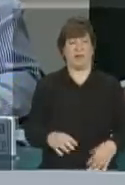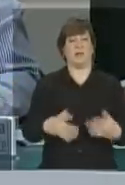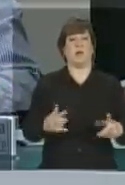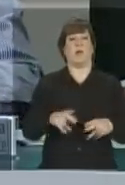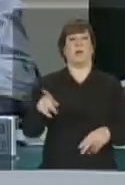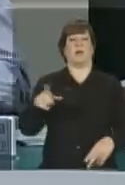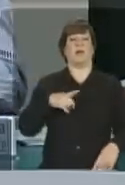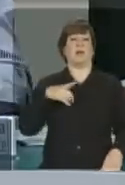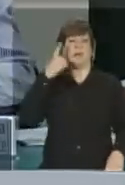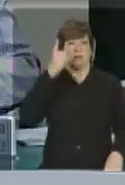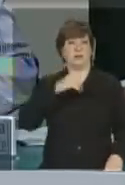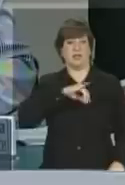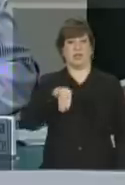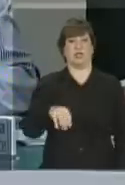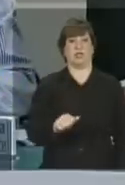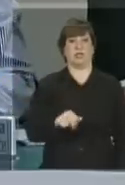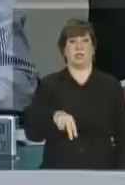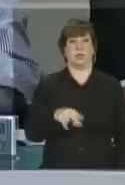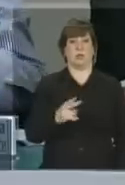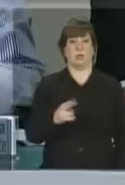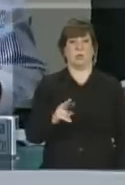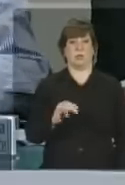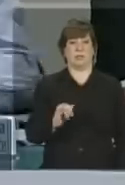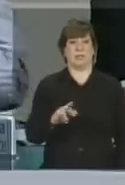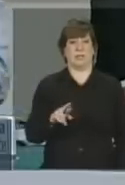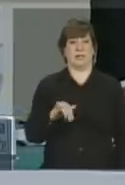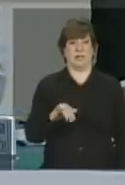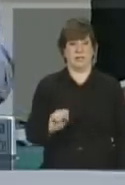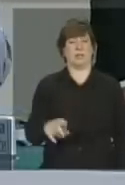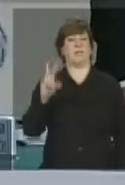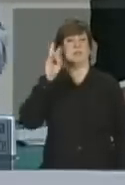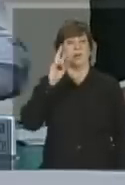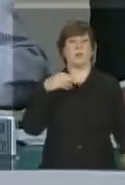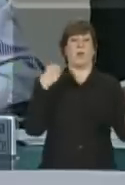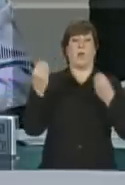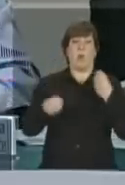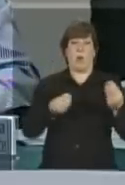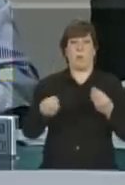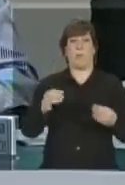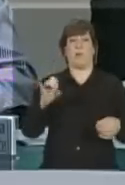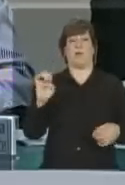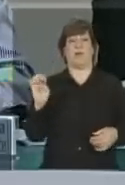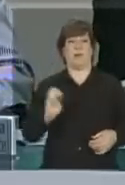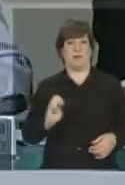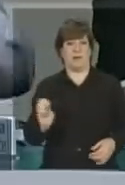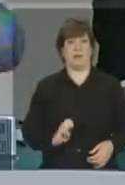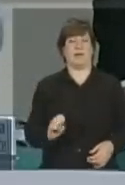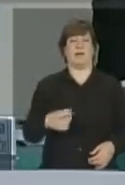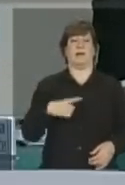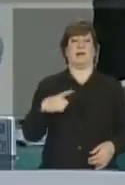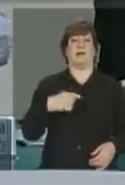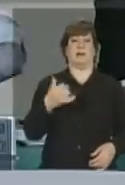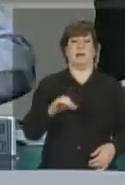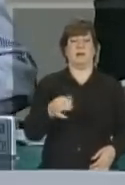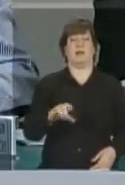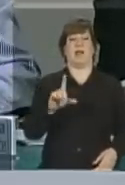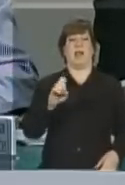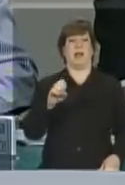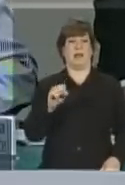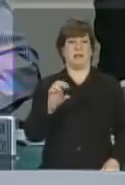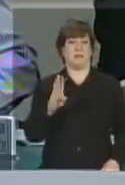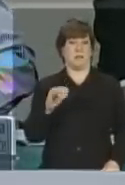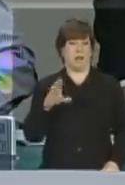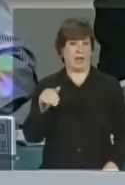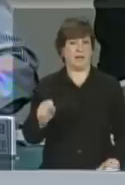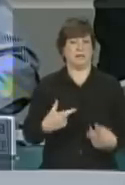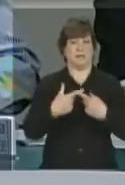deputado Jean Wyllys a respeito da participação dos gays, lésbicos, transexuais na Rio Mais 20, nos major groups. Veja aqui